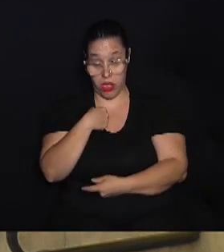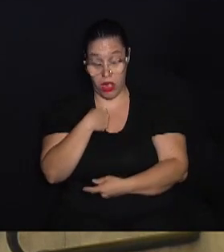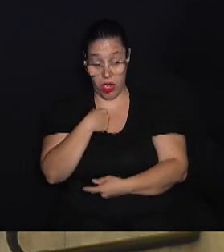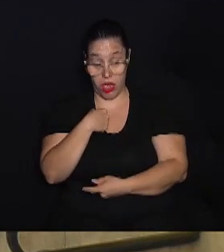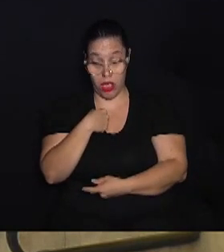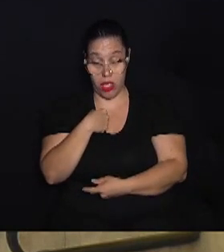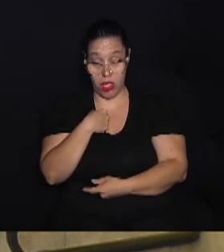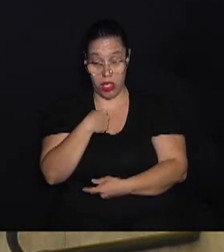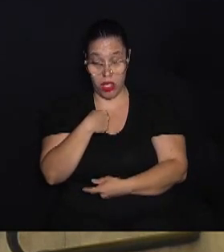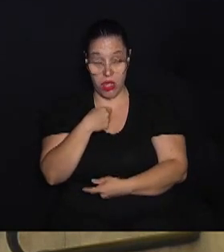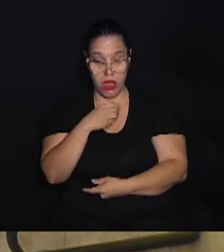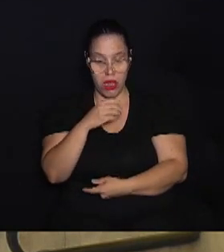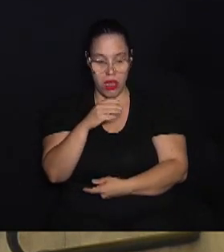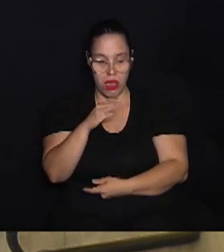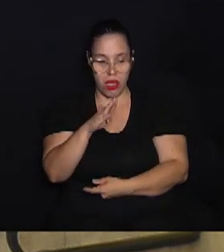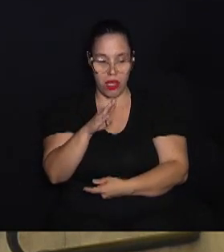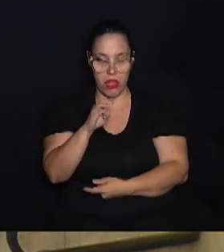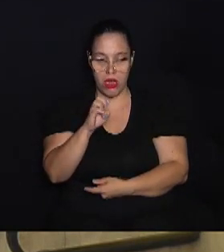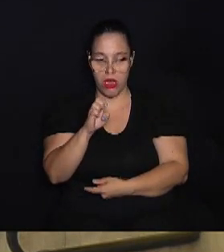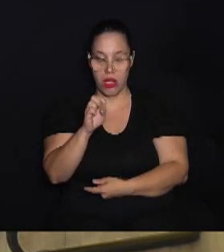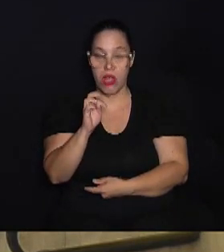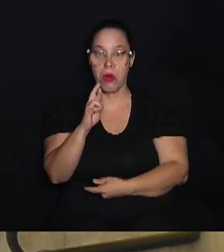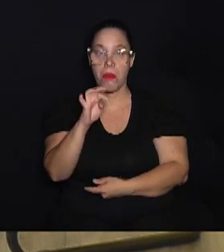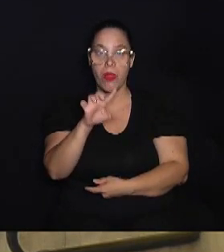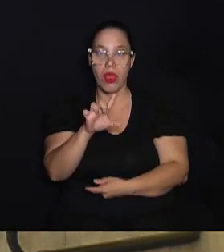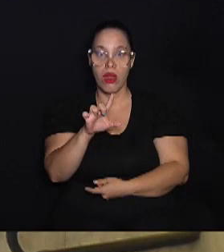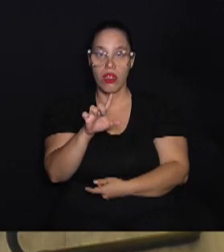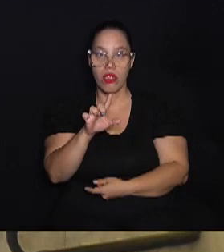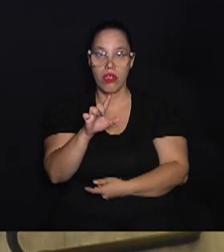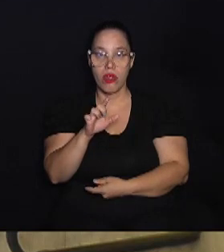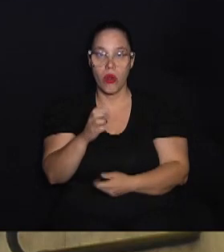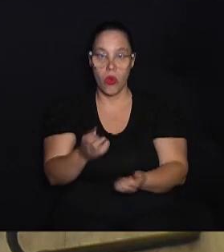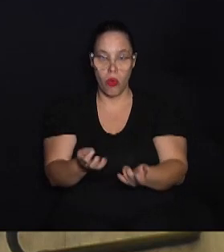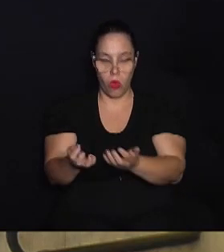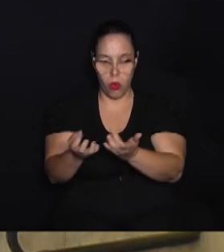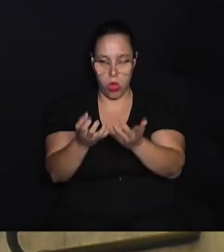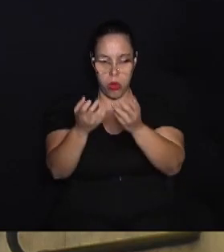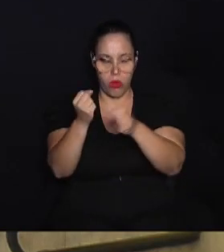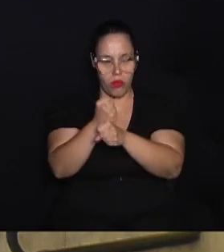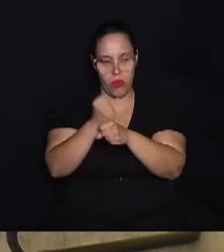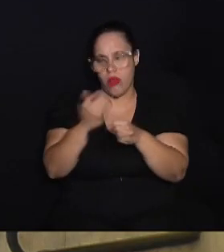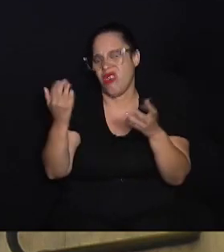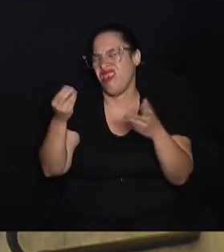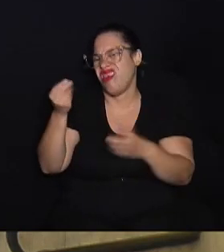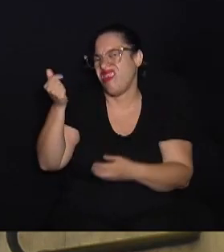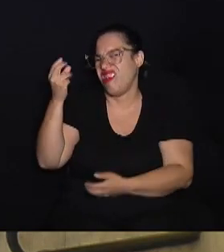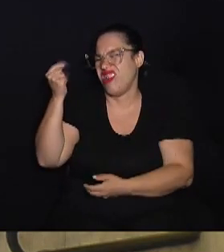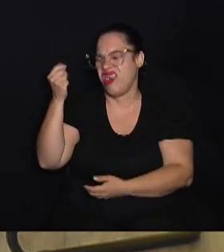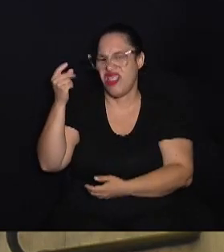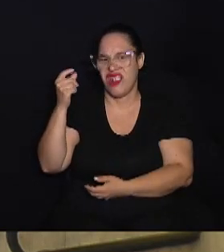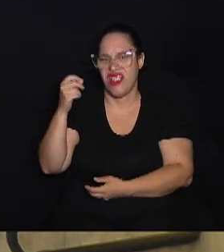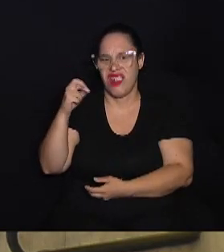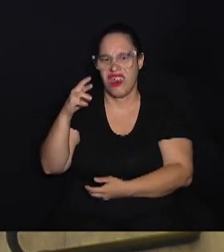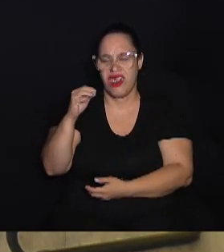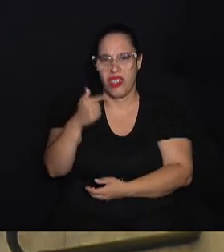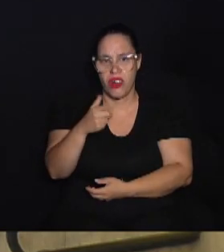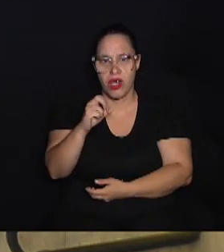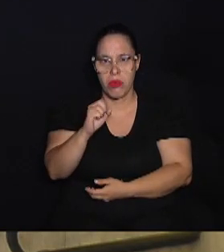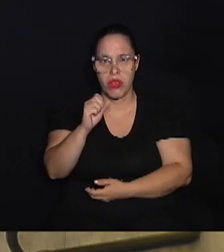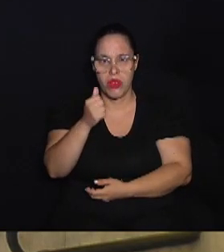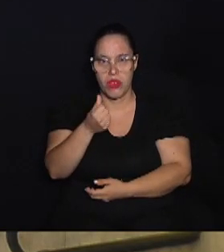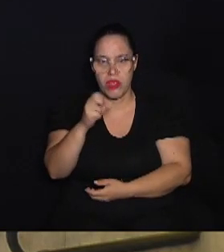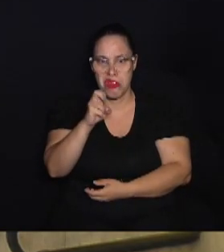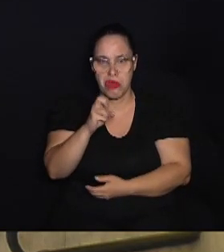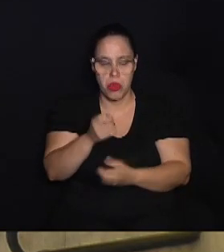na região de Betel e a gente teve uma situação que o fogo começou há alguns anos, não foi agora, foi lá perto da crise hídrica em 2015. O